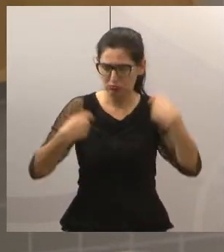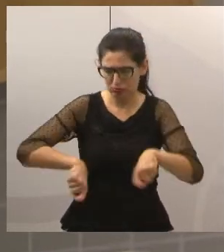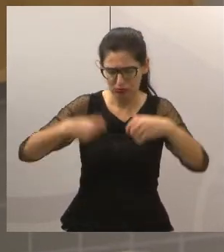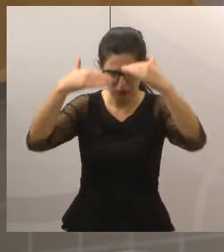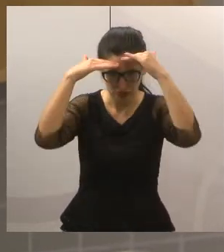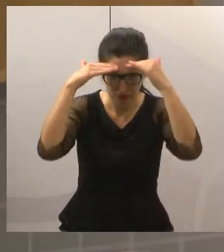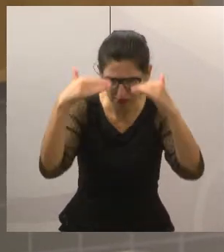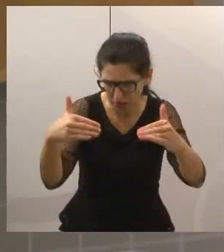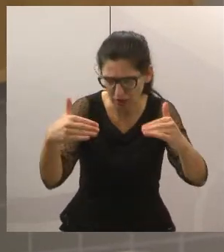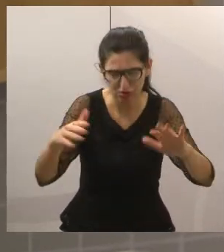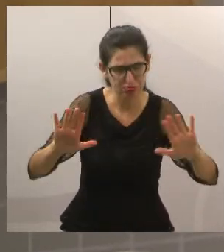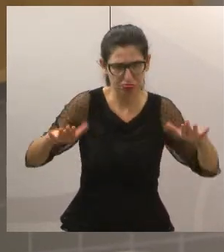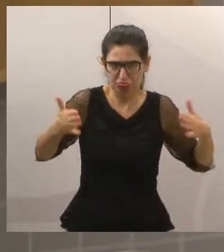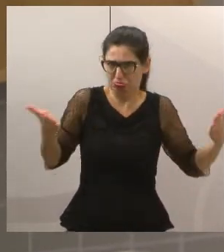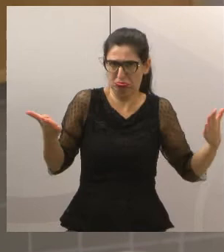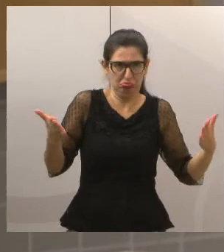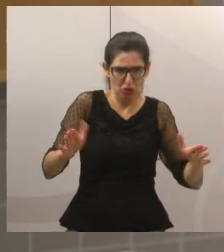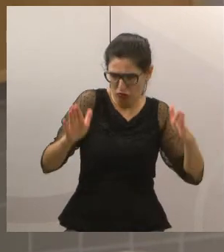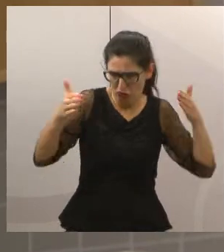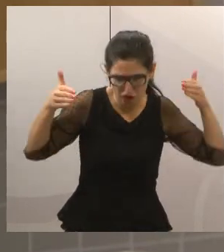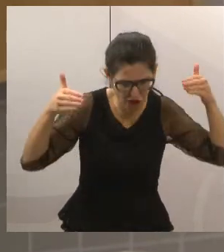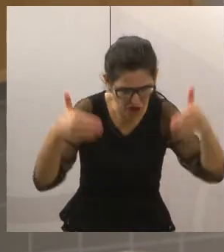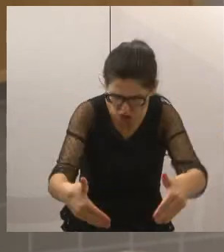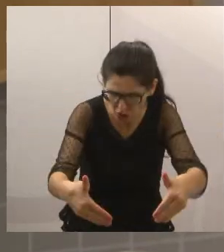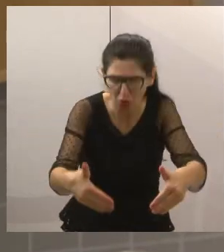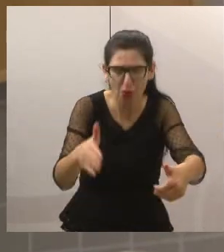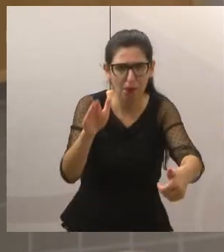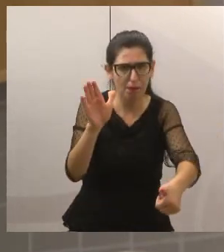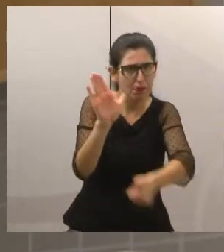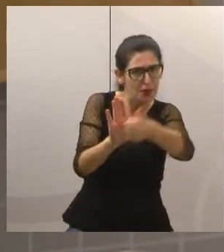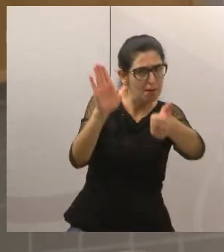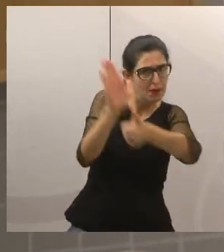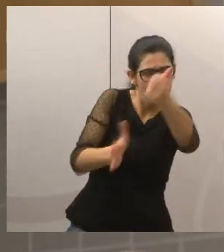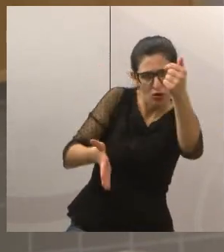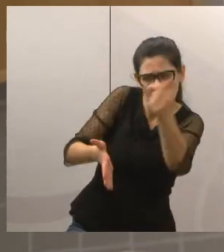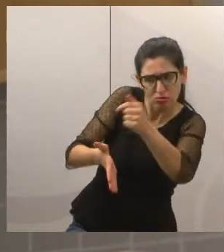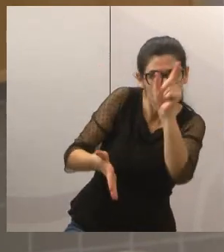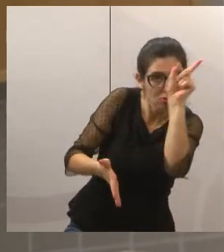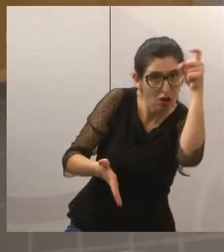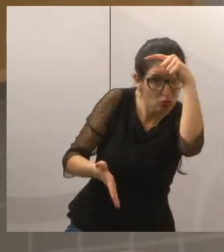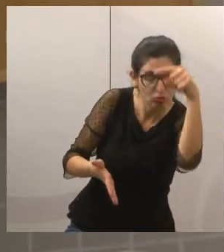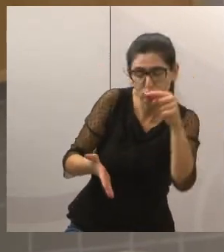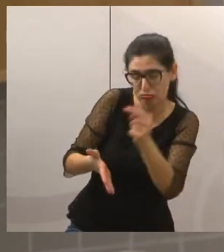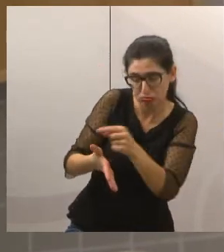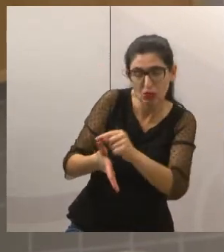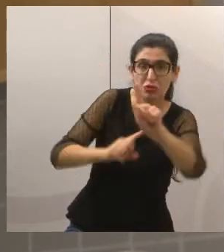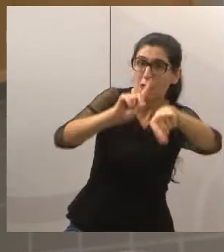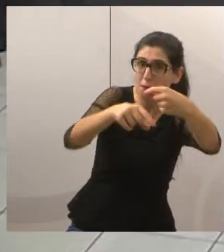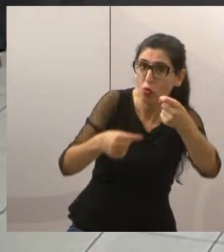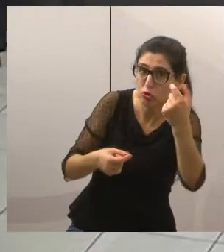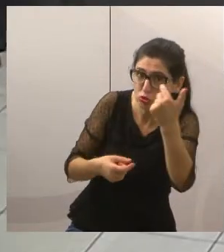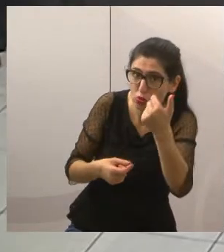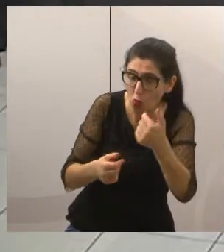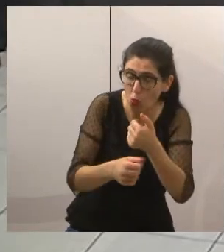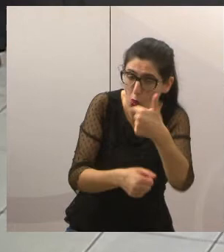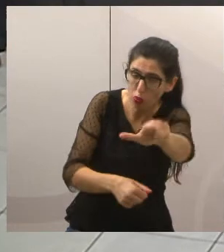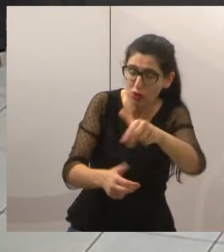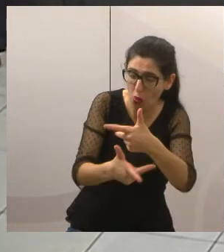mais o orçamento da saúde. Então, agora é manter os serviços que já estão funcionando.